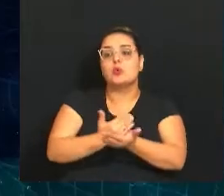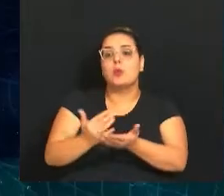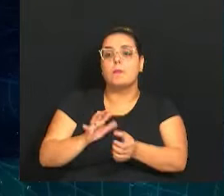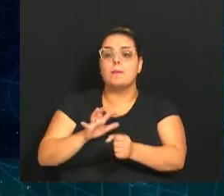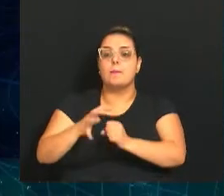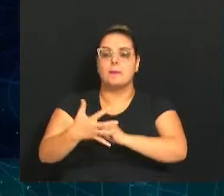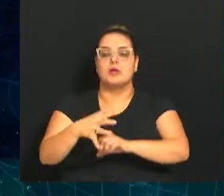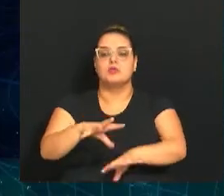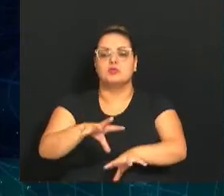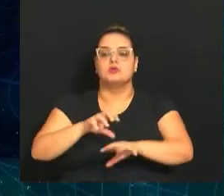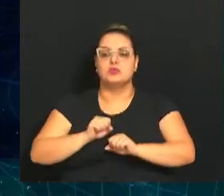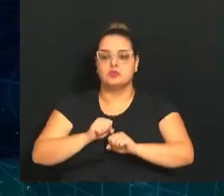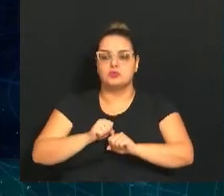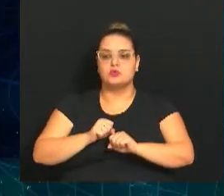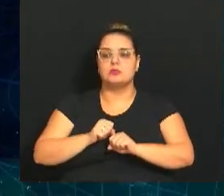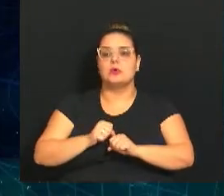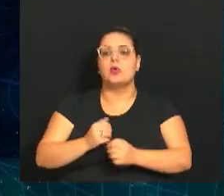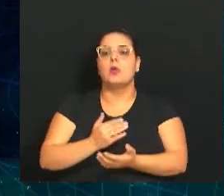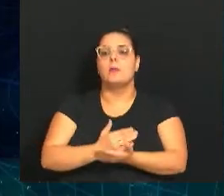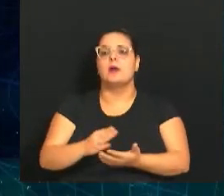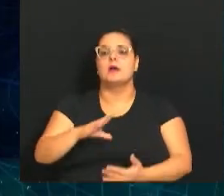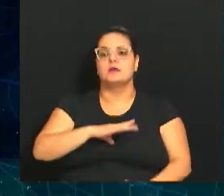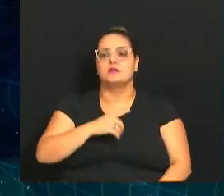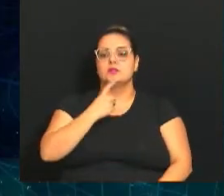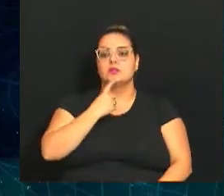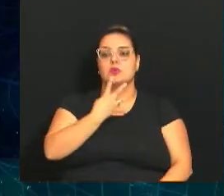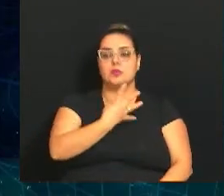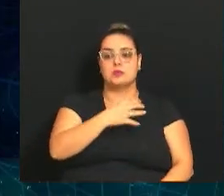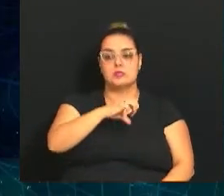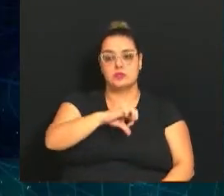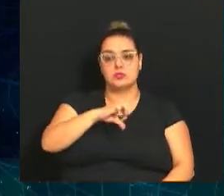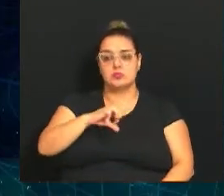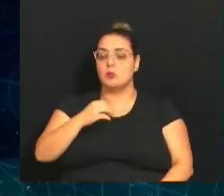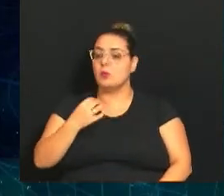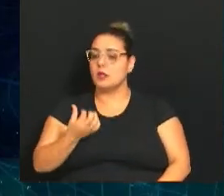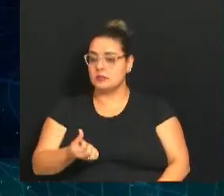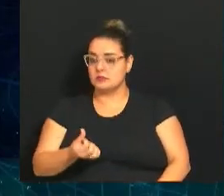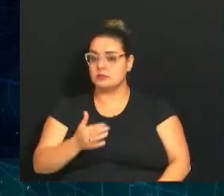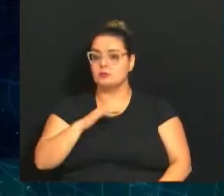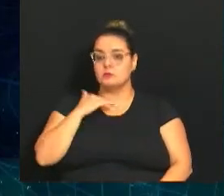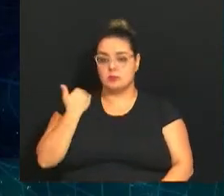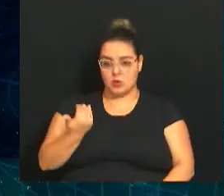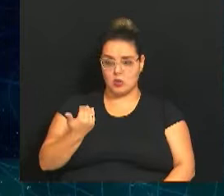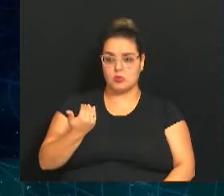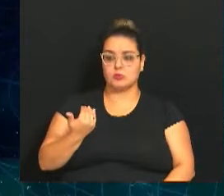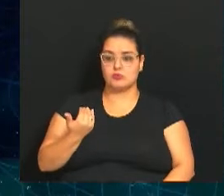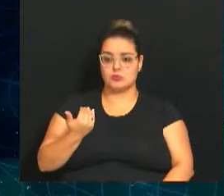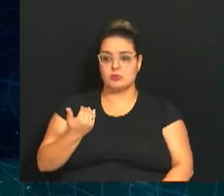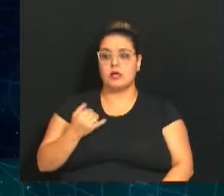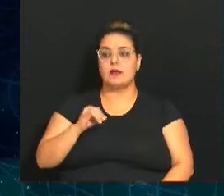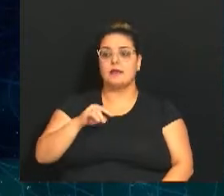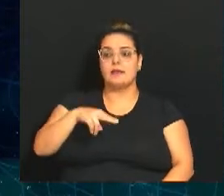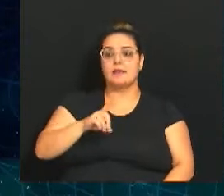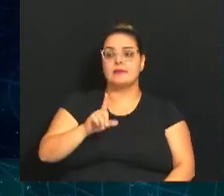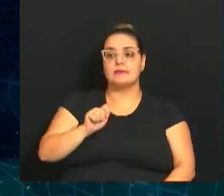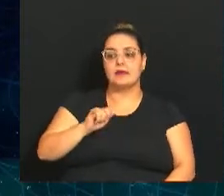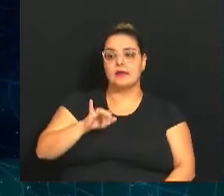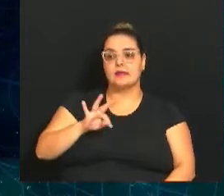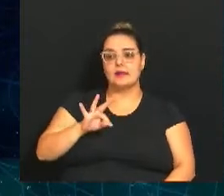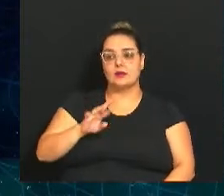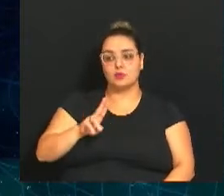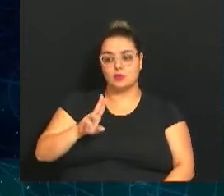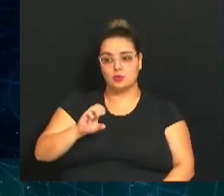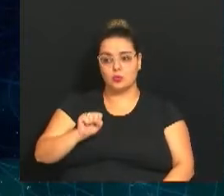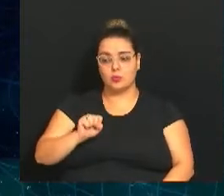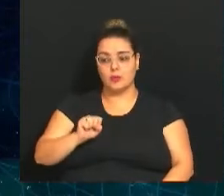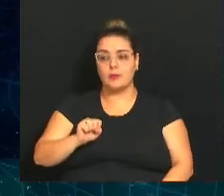e a atualização vem de Campinas com 4.996 mortes, Indaiatuba com 846 e